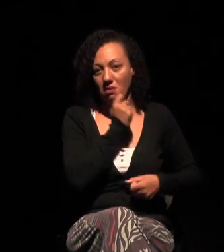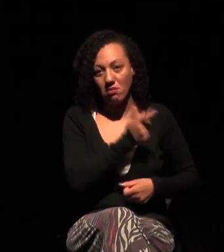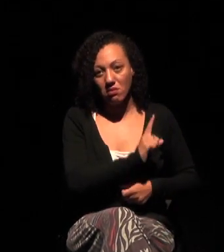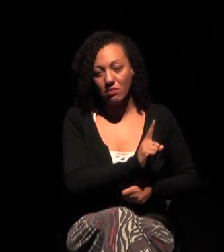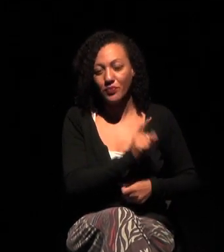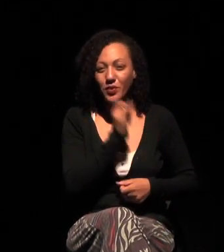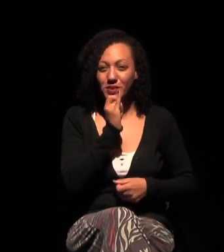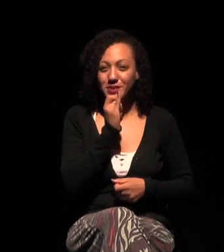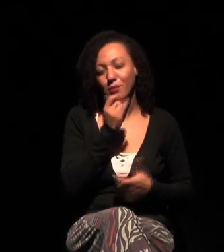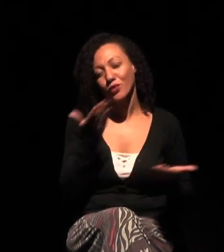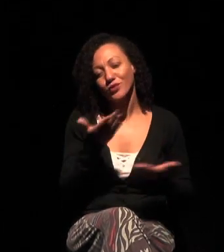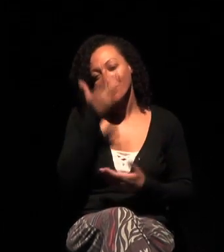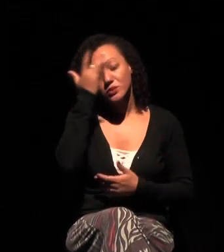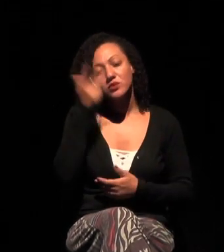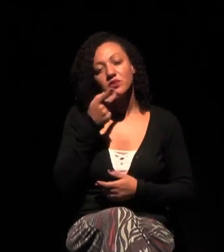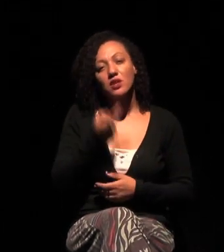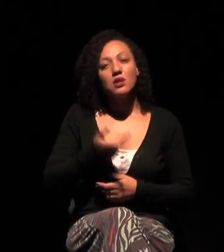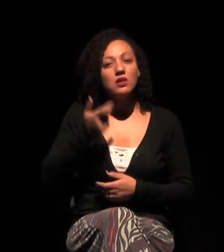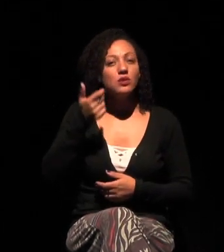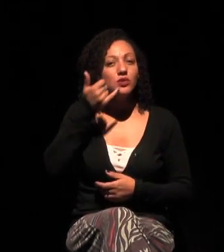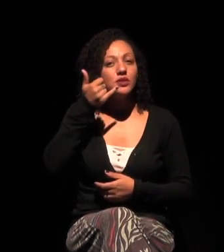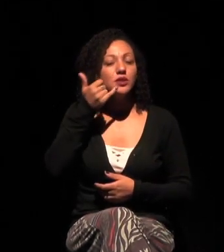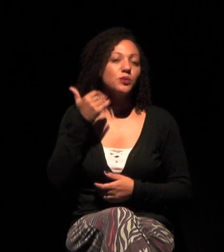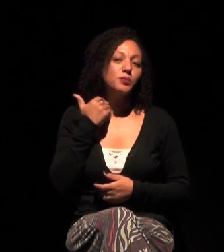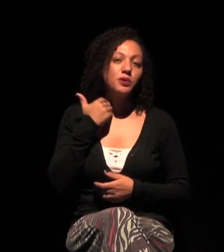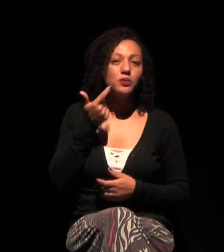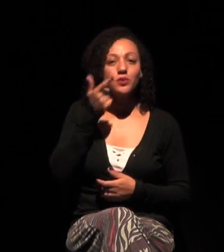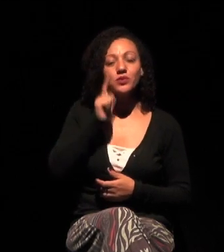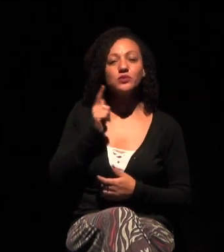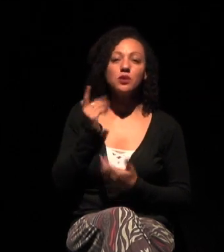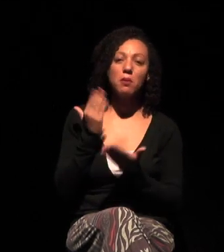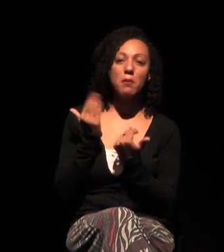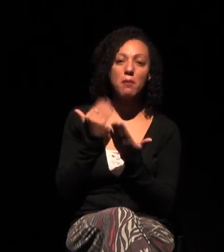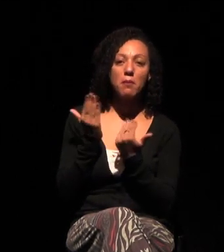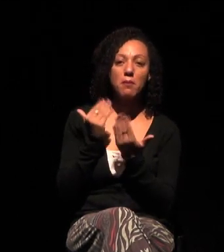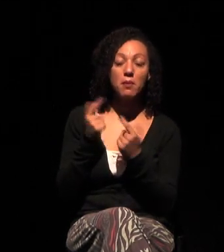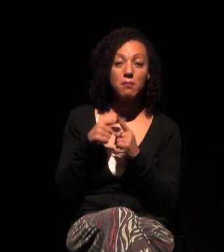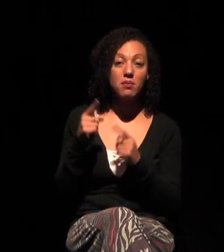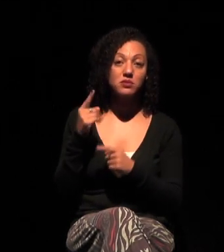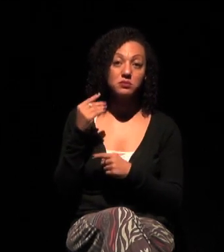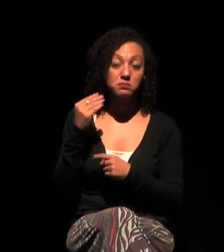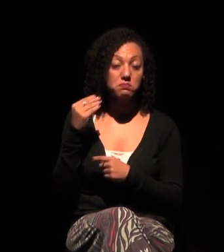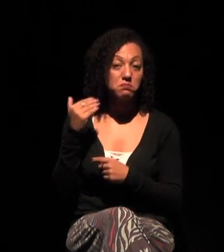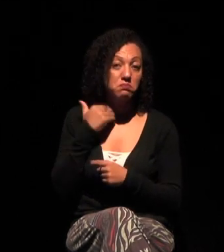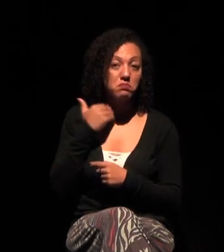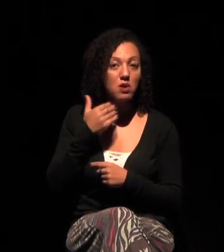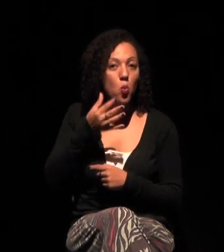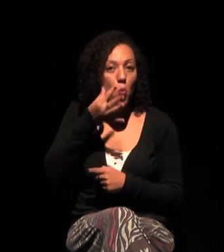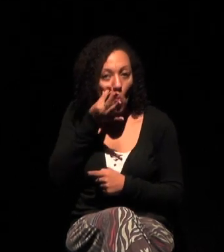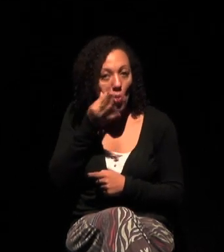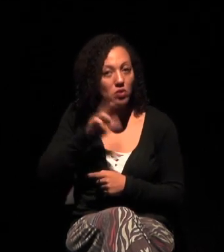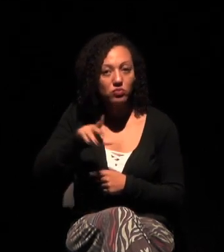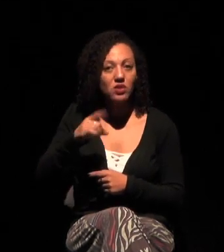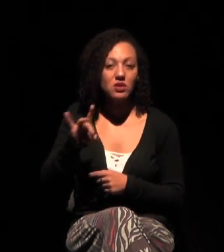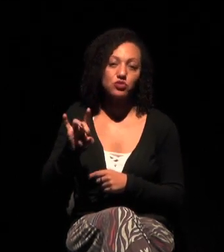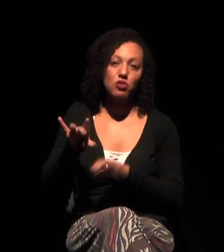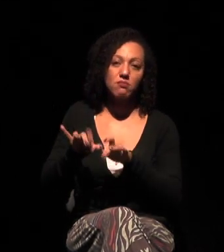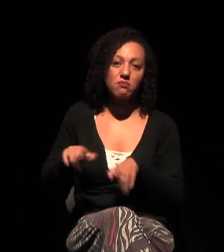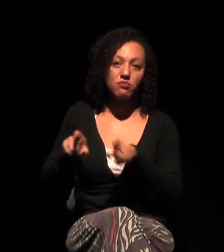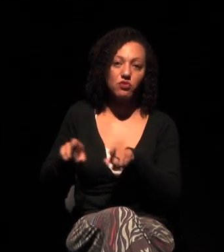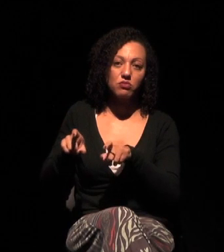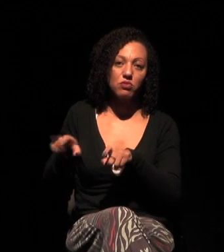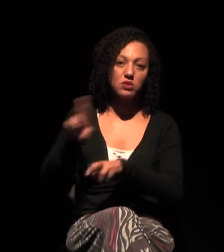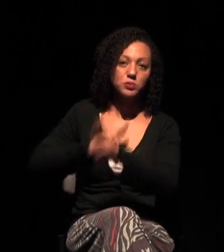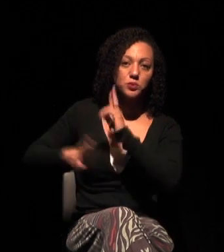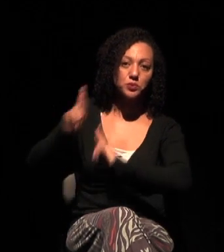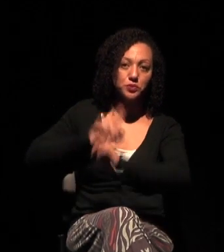amigo para o banco é 11 uma máquina eu consigo conversar então a isso mudou muito a percepção da sociedade né então